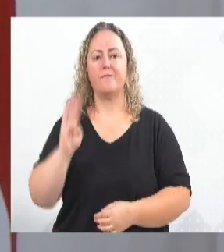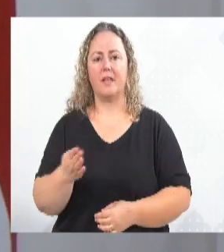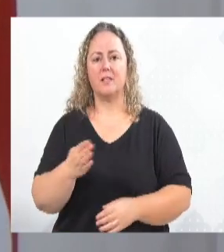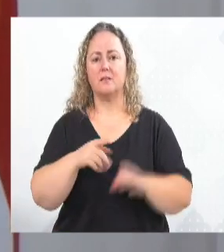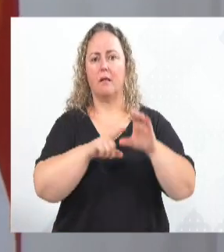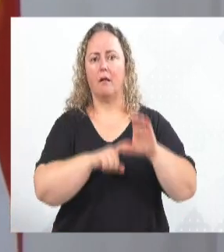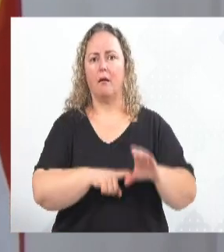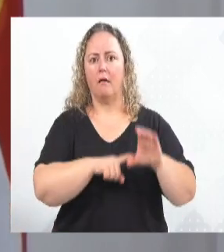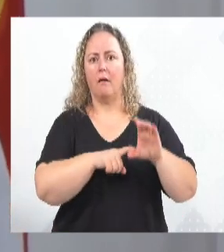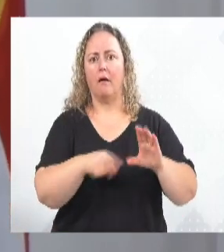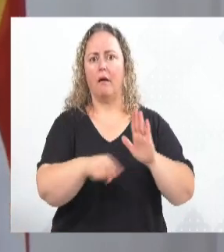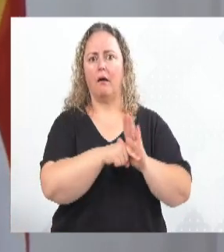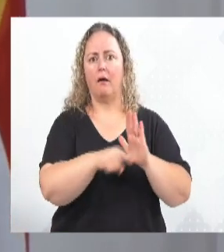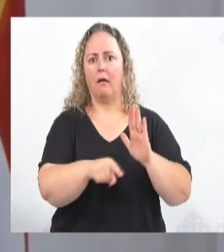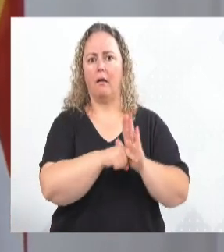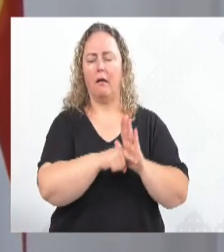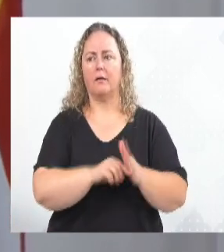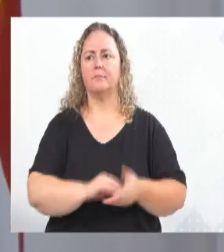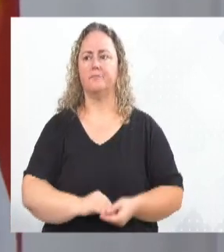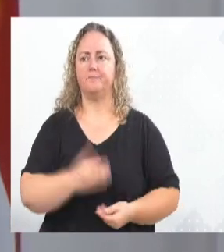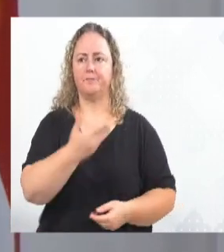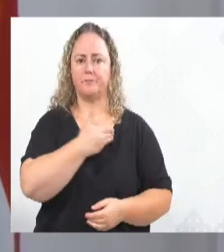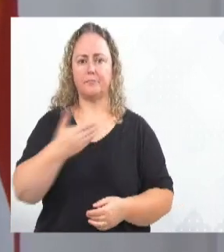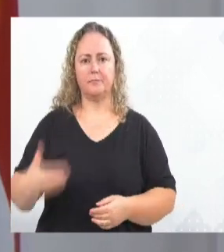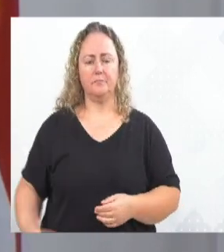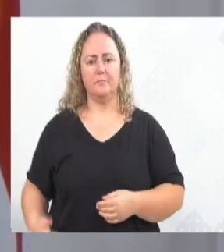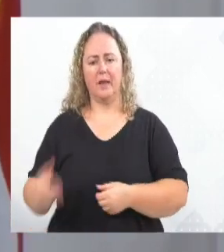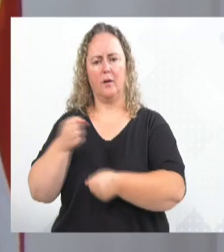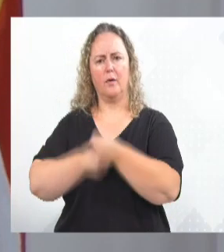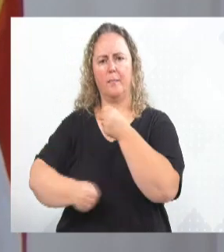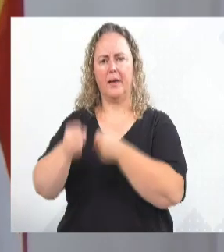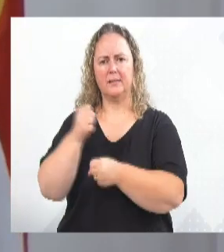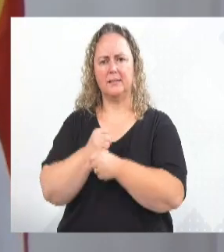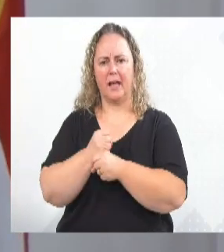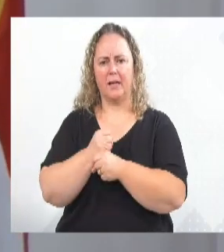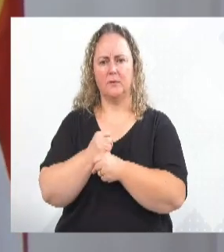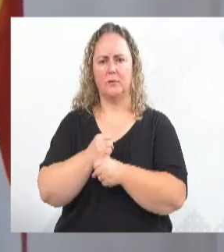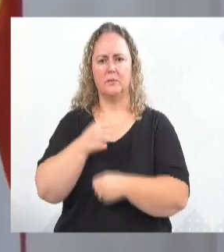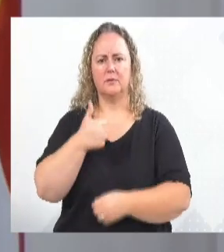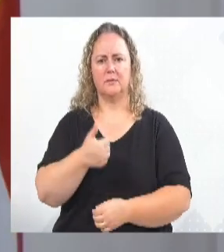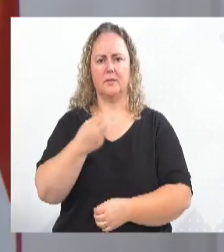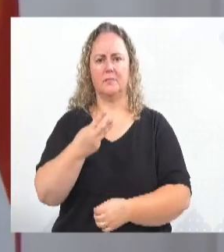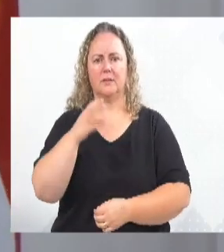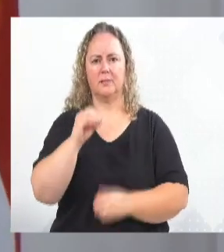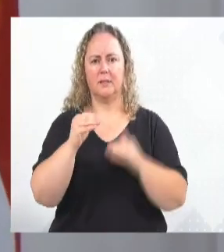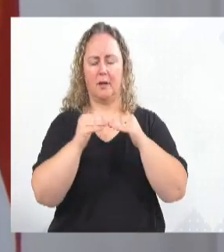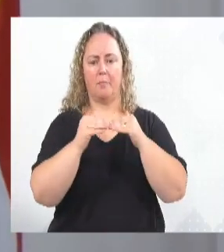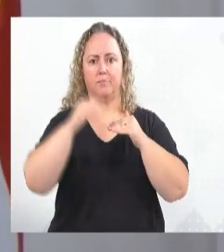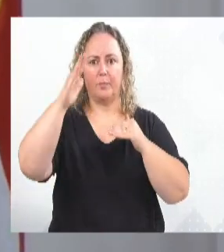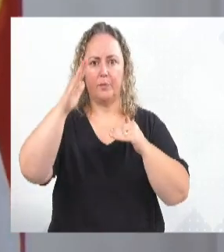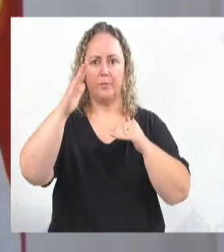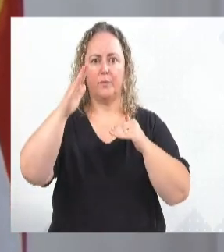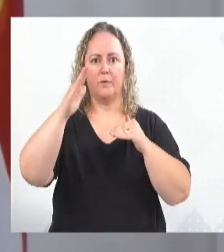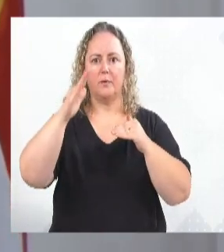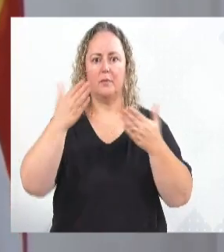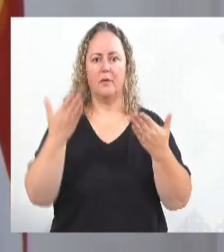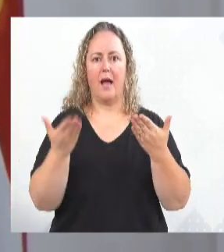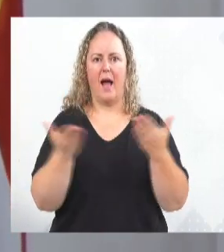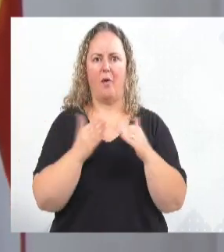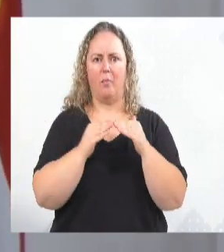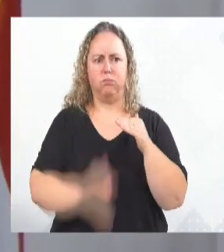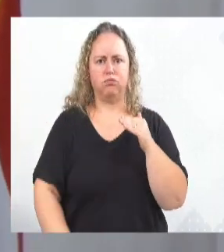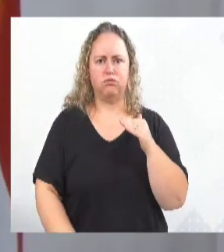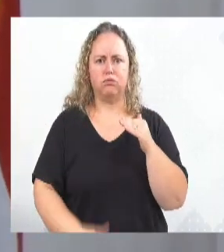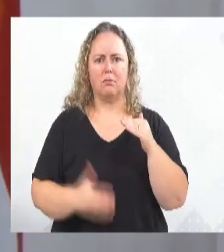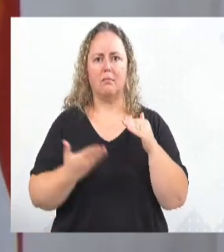déficit. O governo Bolsonaro, ano passado, deixou no mesmo período 130 bilhões de superávit, ou seja, em